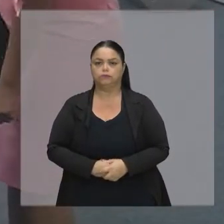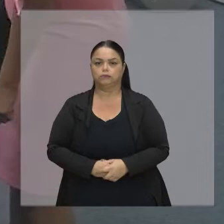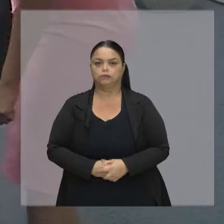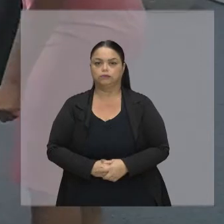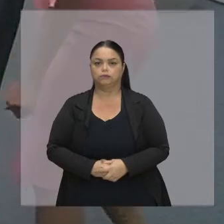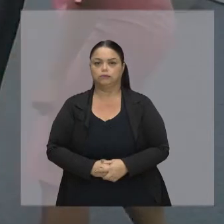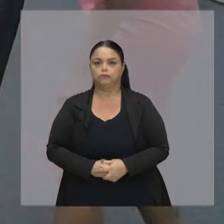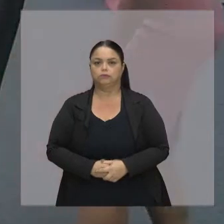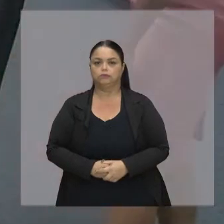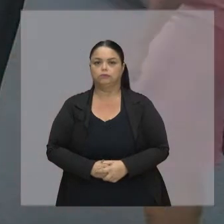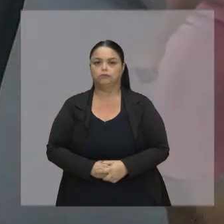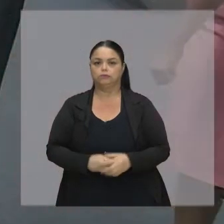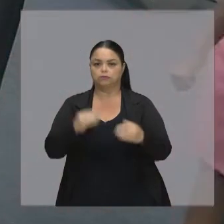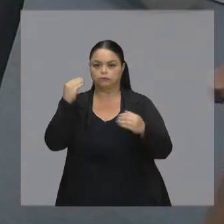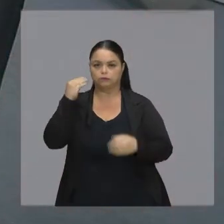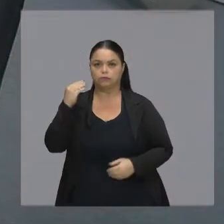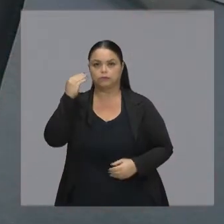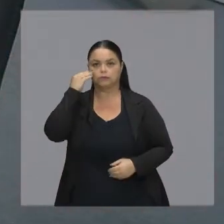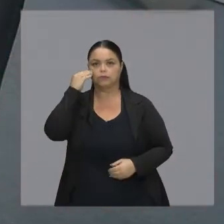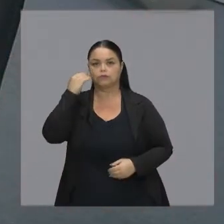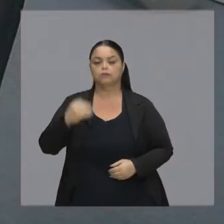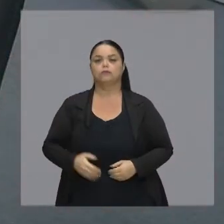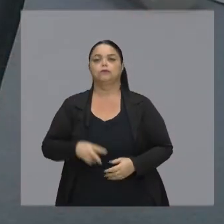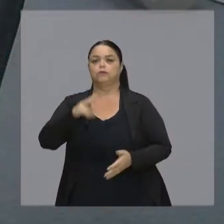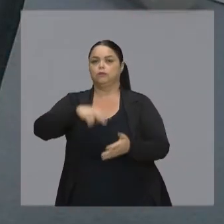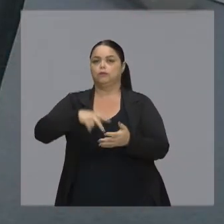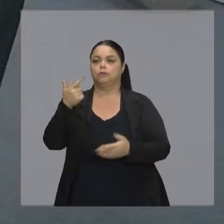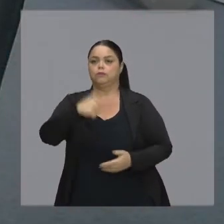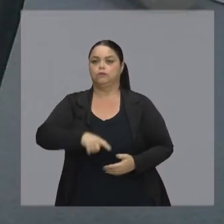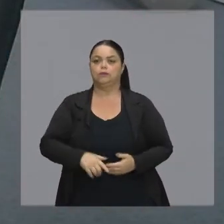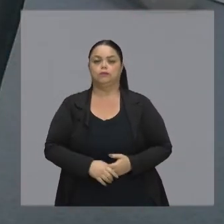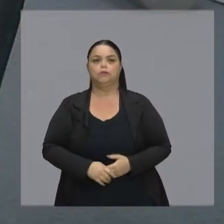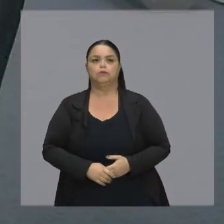Por favor, Marcão, faça a leitura novamente.